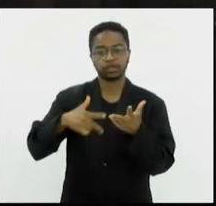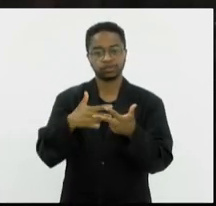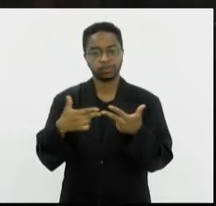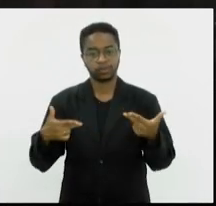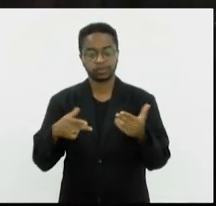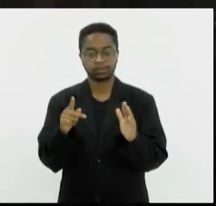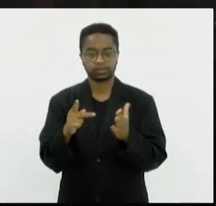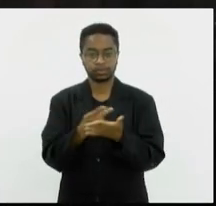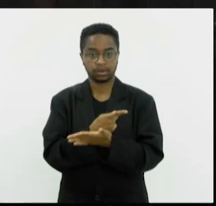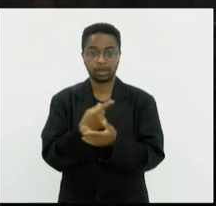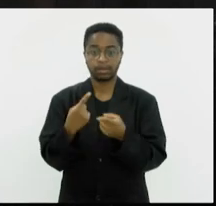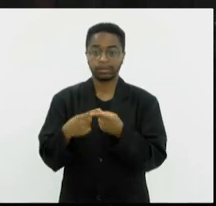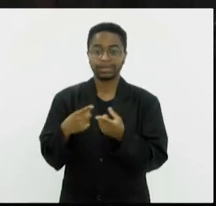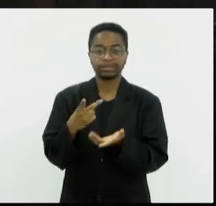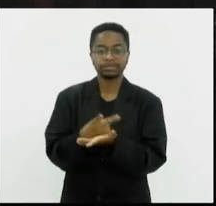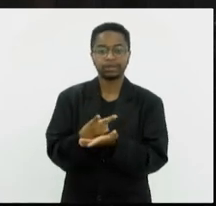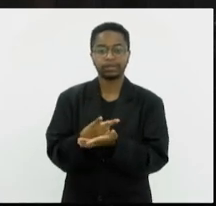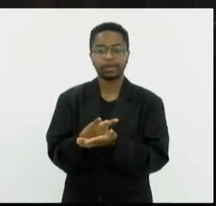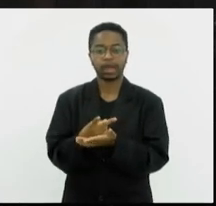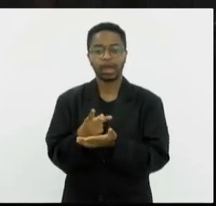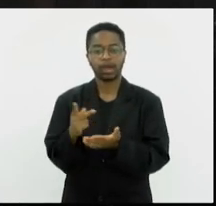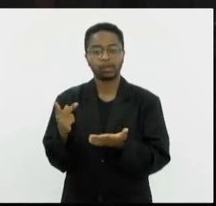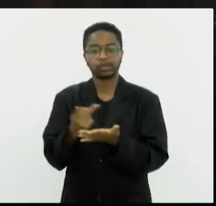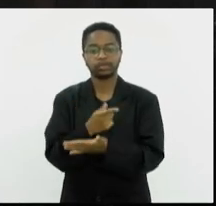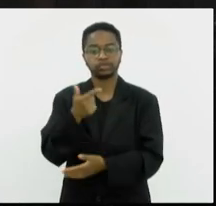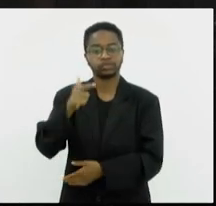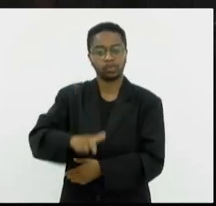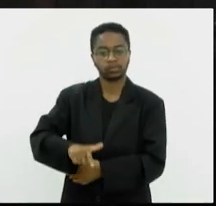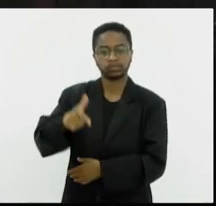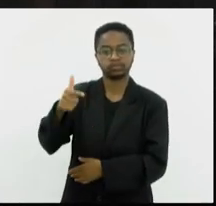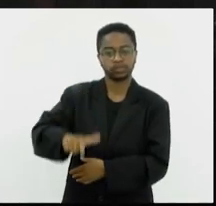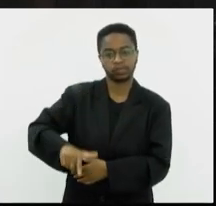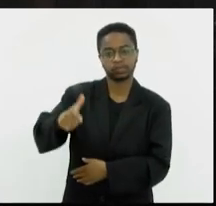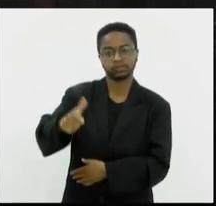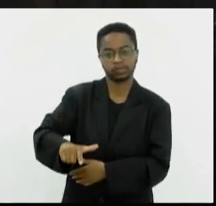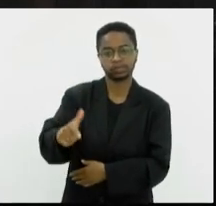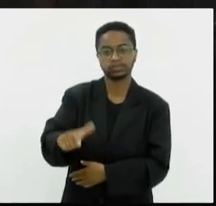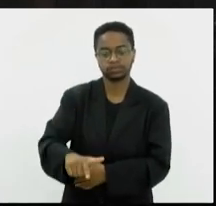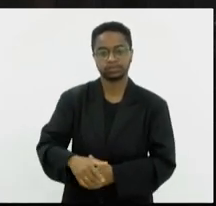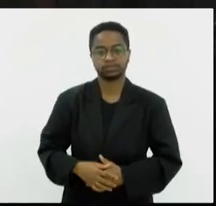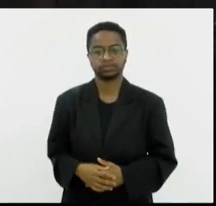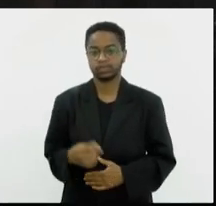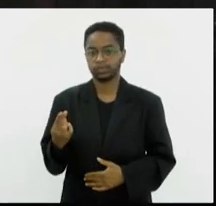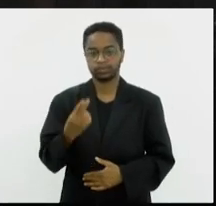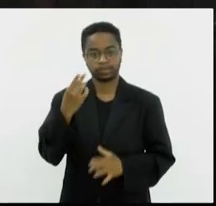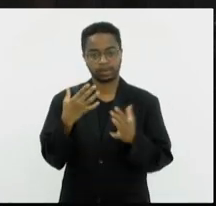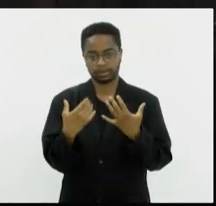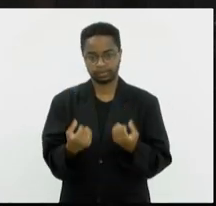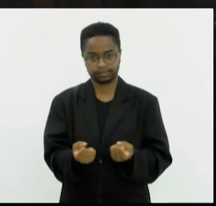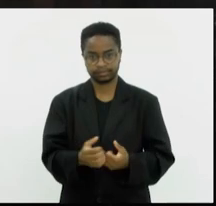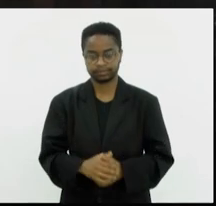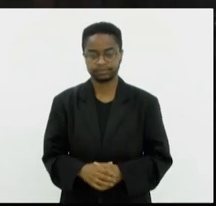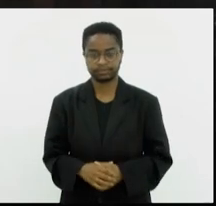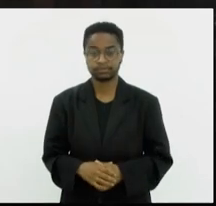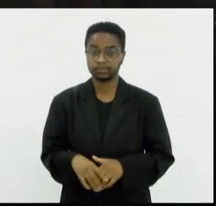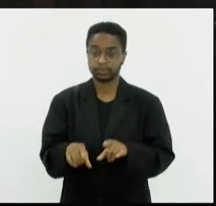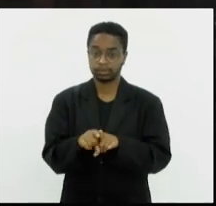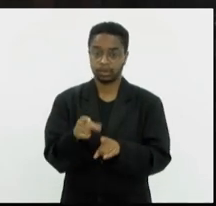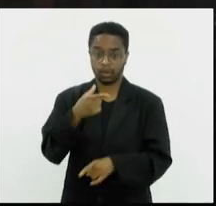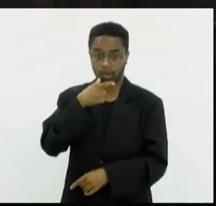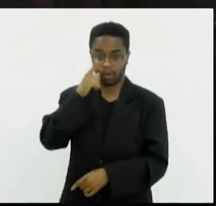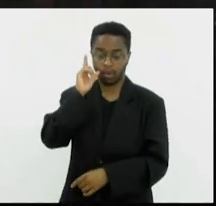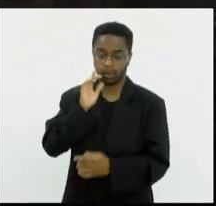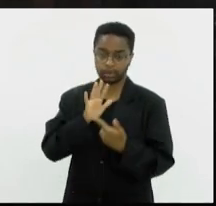cada semana é dois três acontecimentos desses que são inadmissíveis e o dia de Ontem